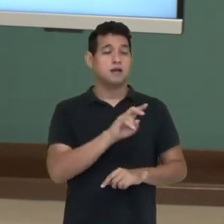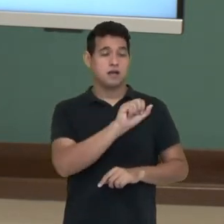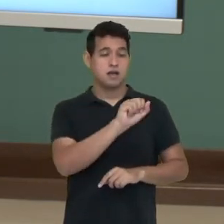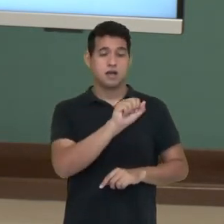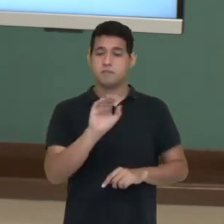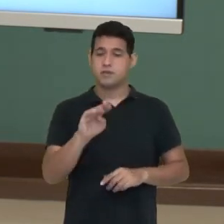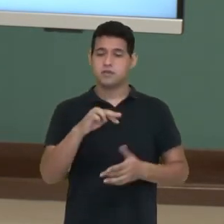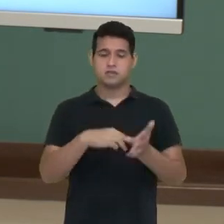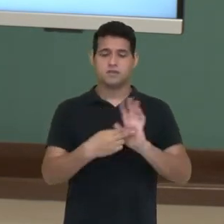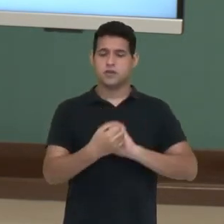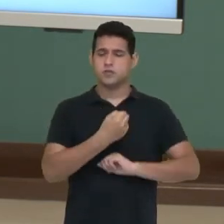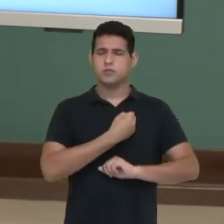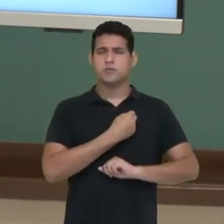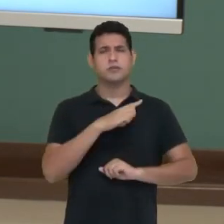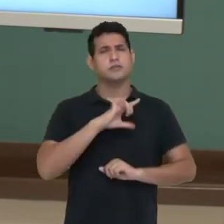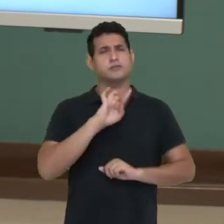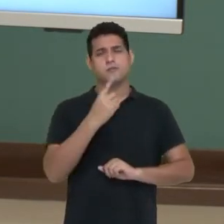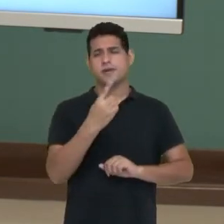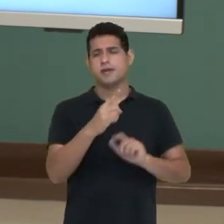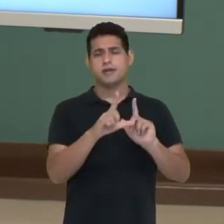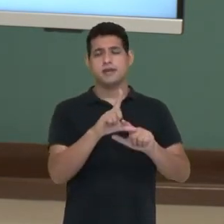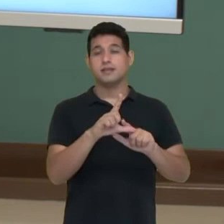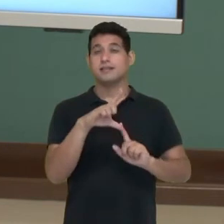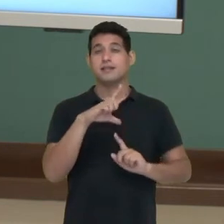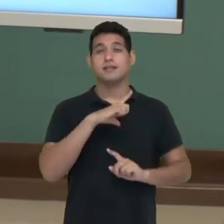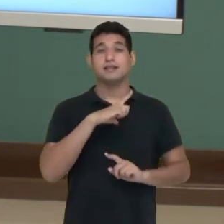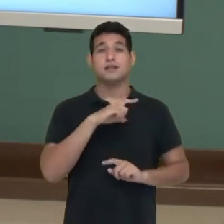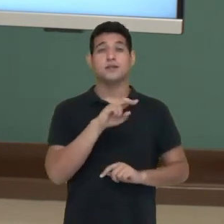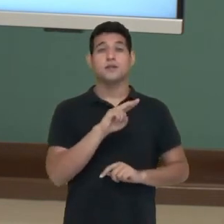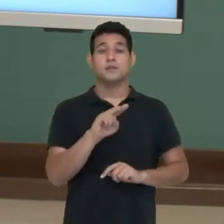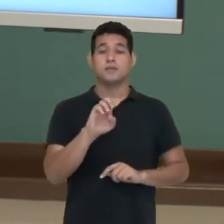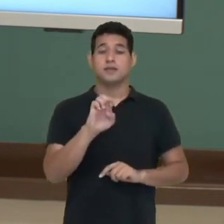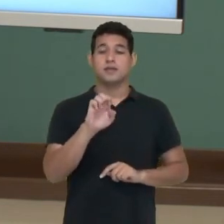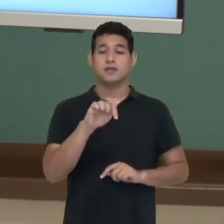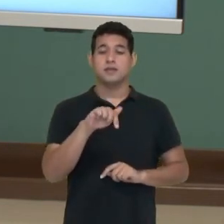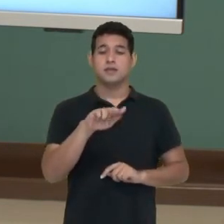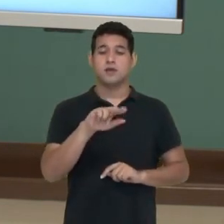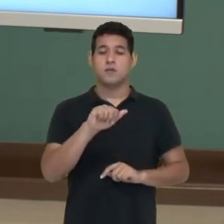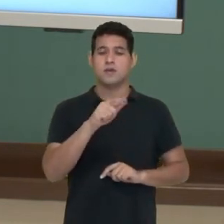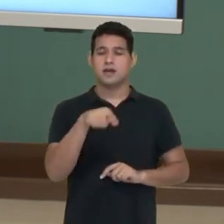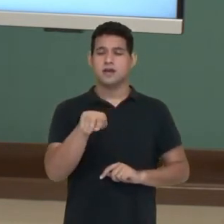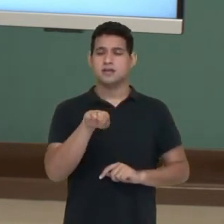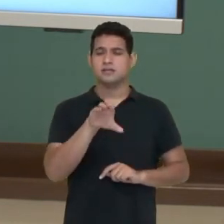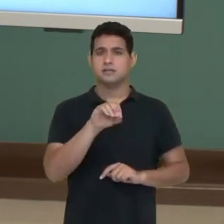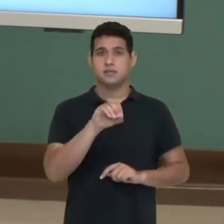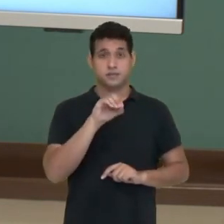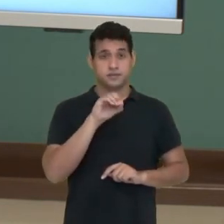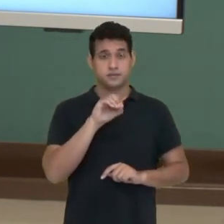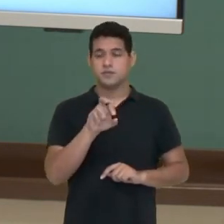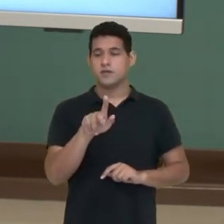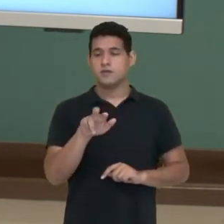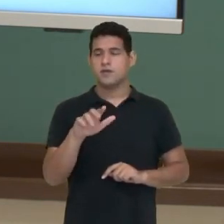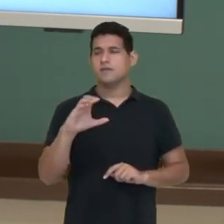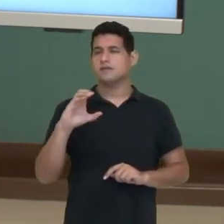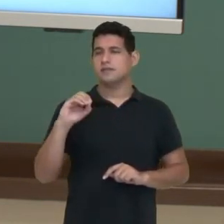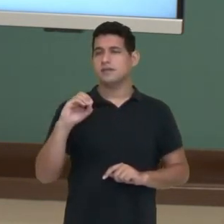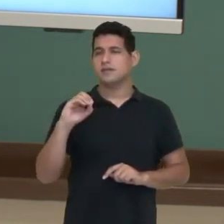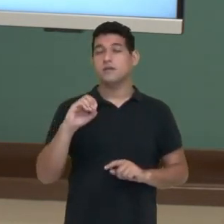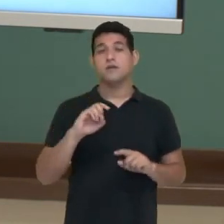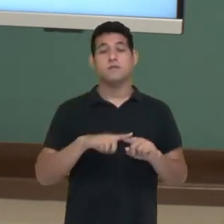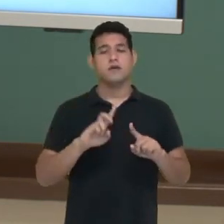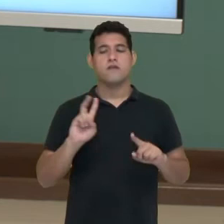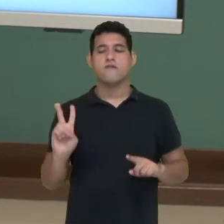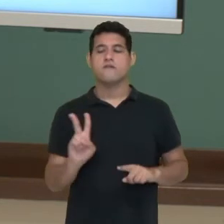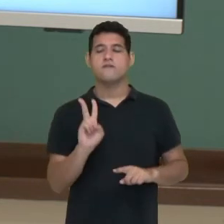números, eu só tenho uma letra. Eu tenho uma equação ali, ok? Uma equação igual a zero. Então, o